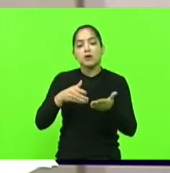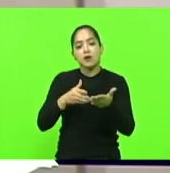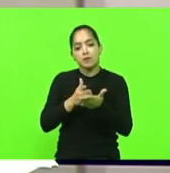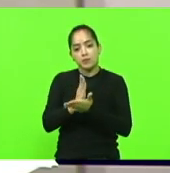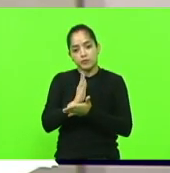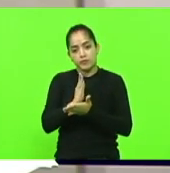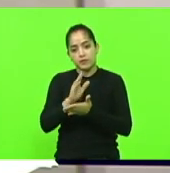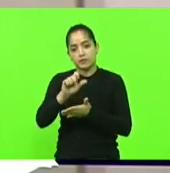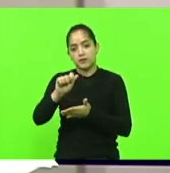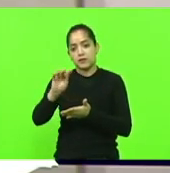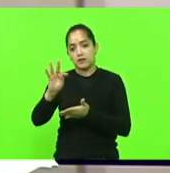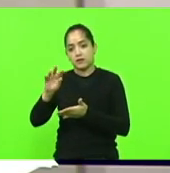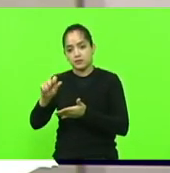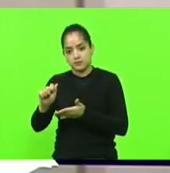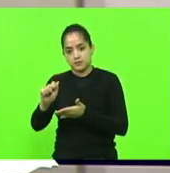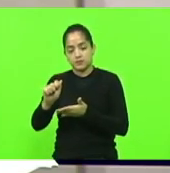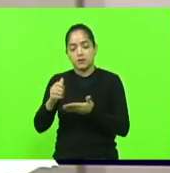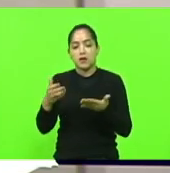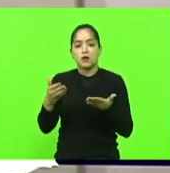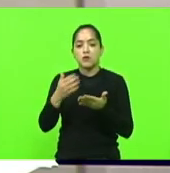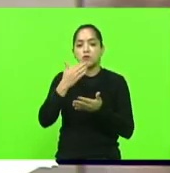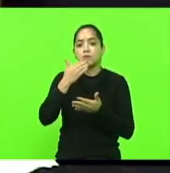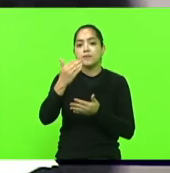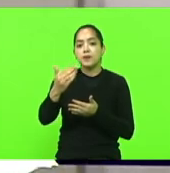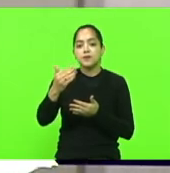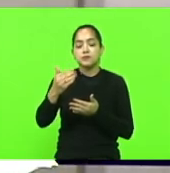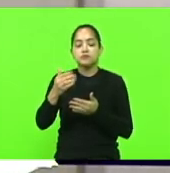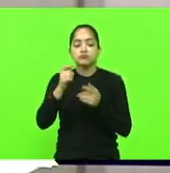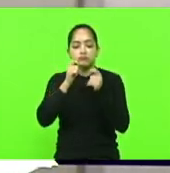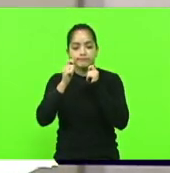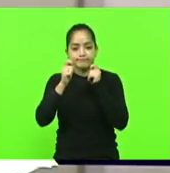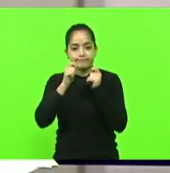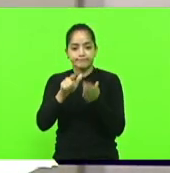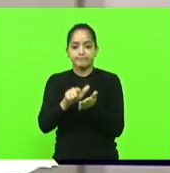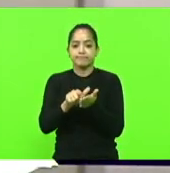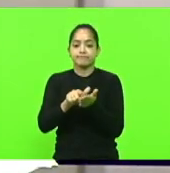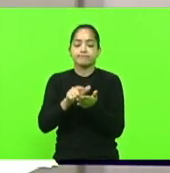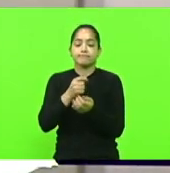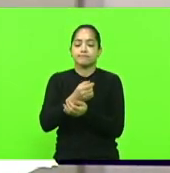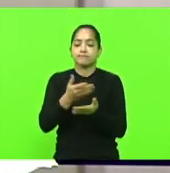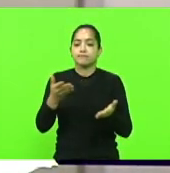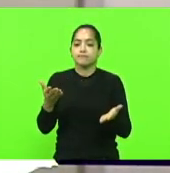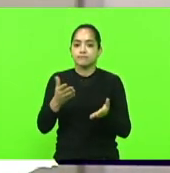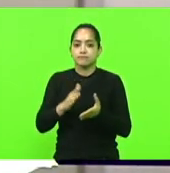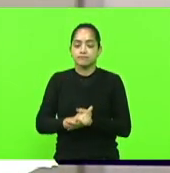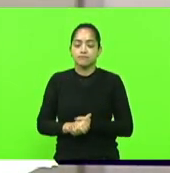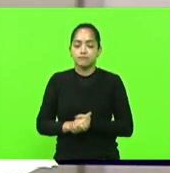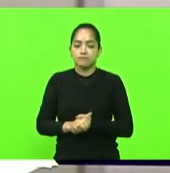aprovada. Solicito que a assessoria proceda à distribuição de expediente.